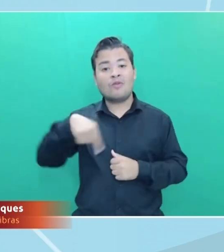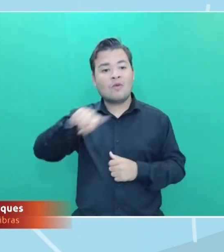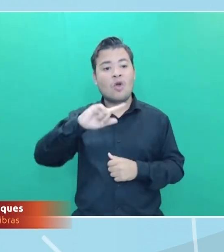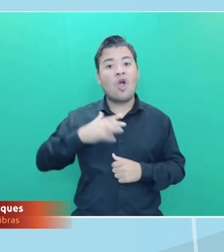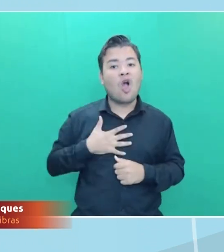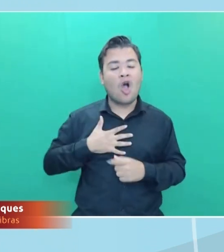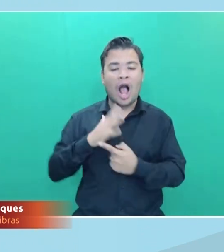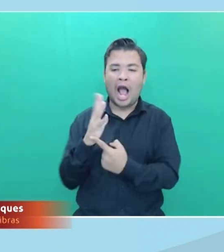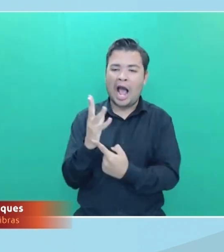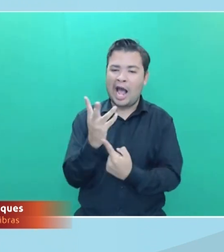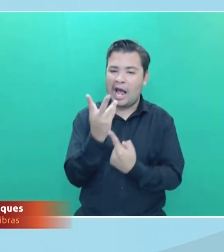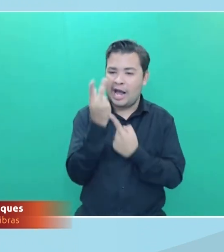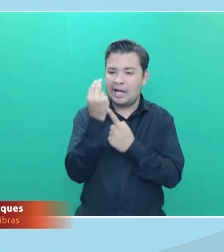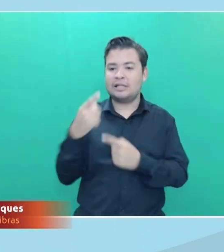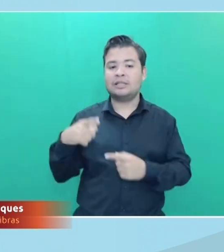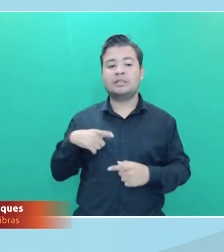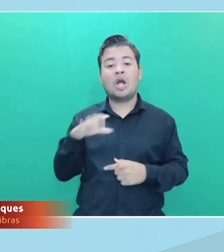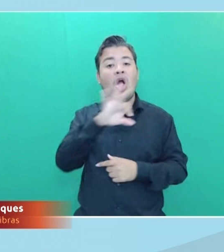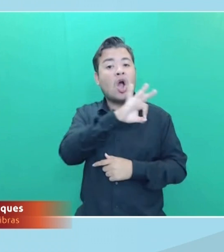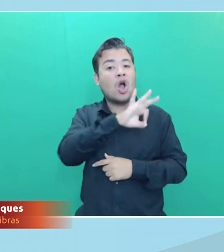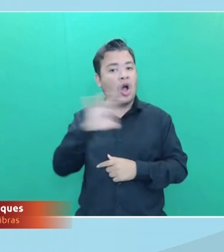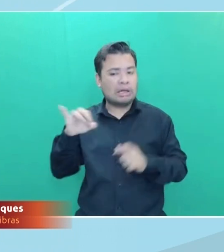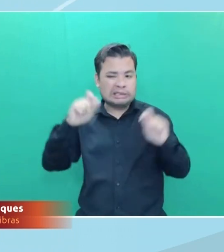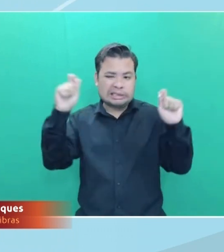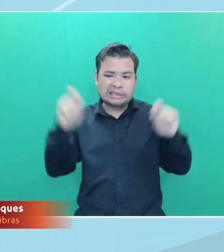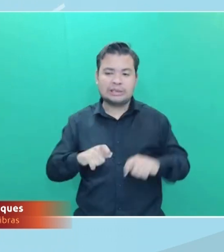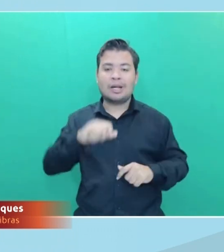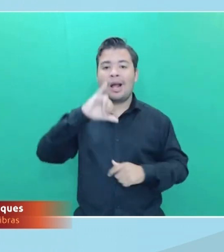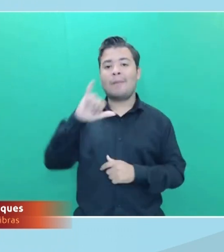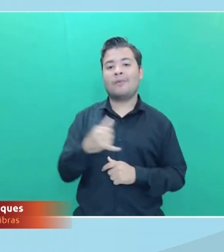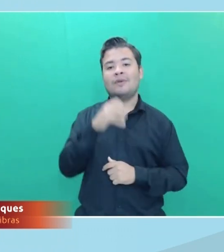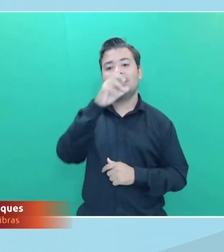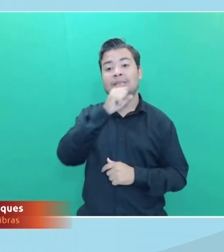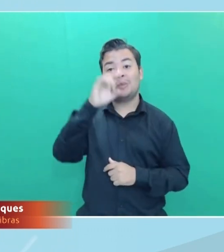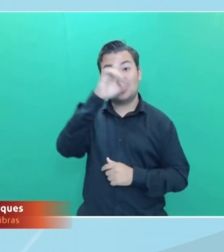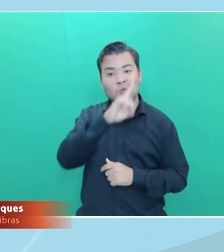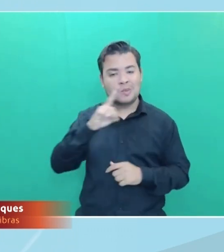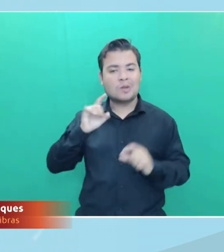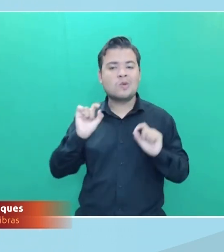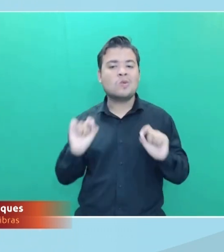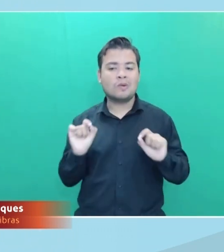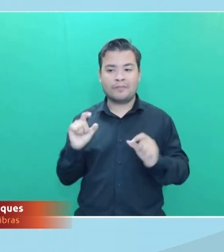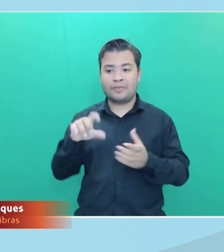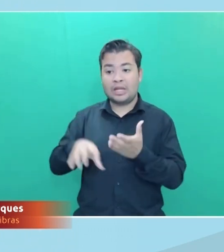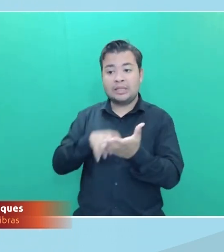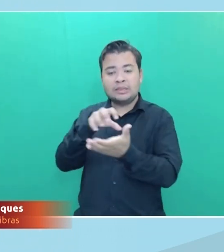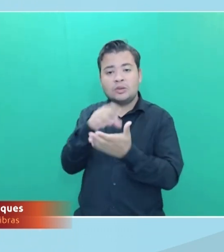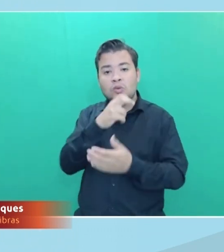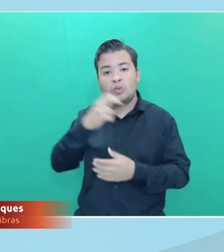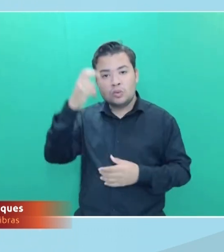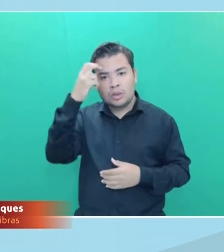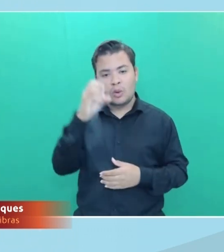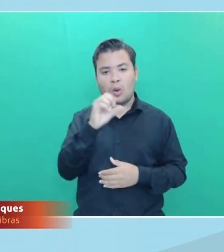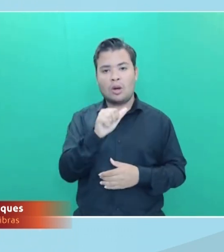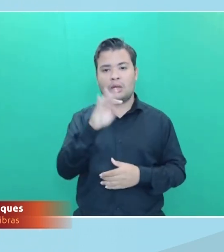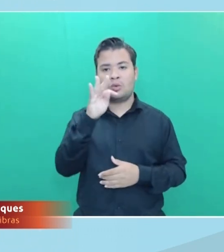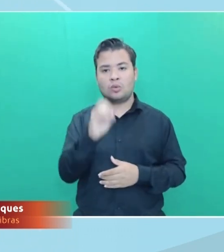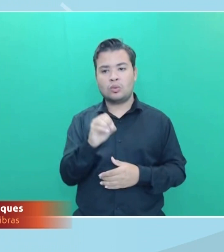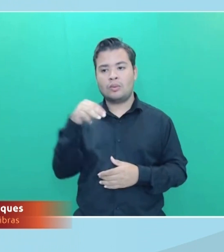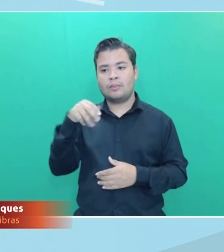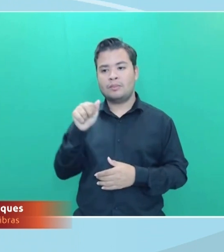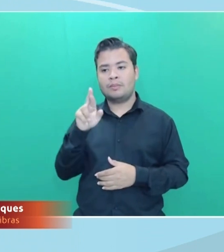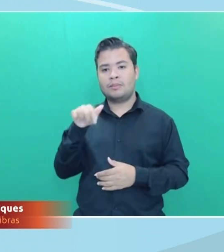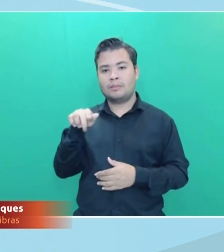arte tem uma ótima opção para os finais de semana. O Centro Cultural Octo Marques fica aberto para